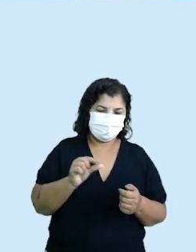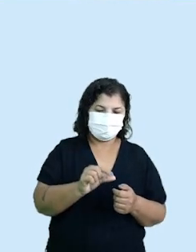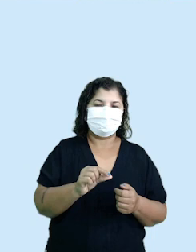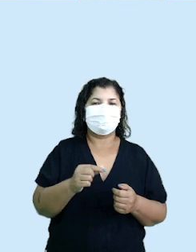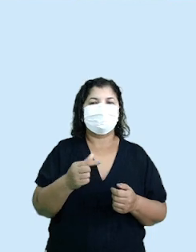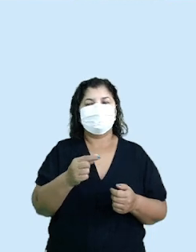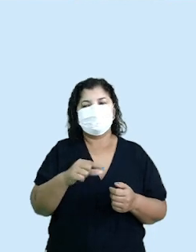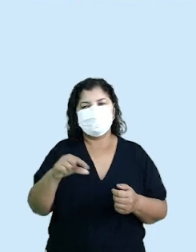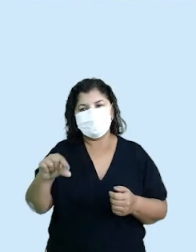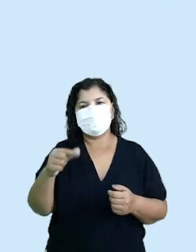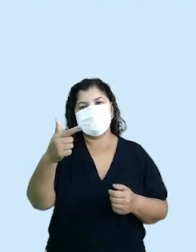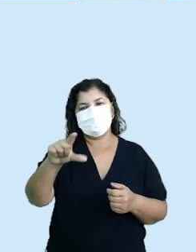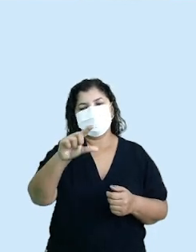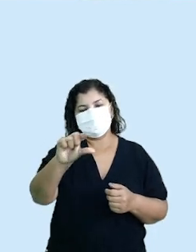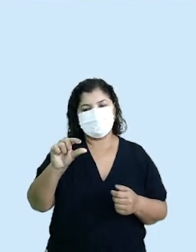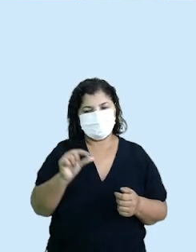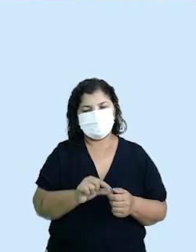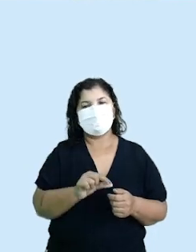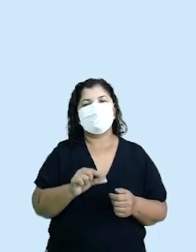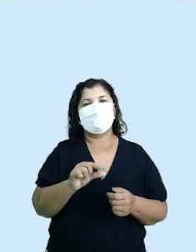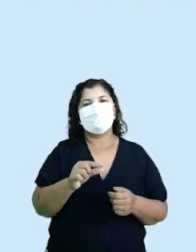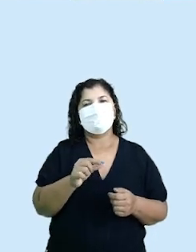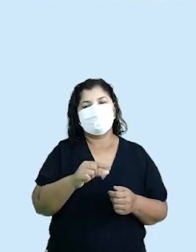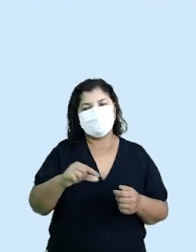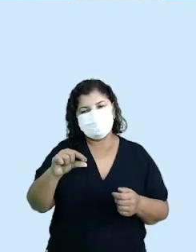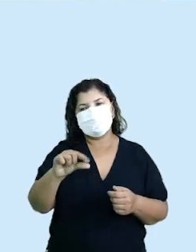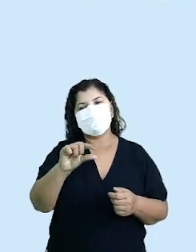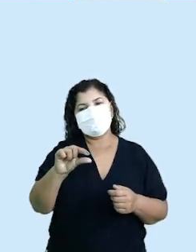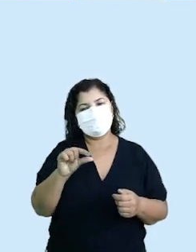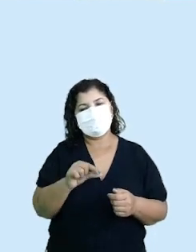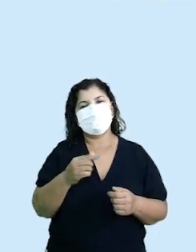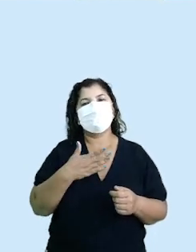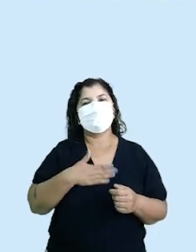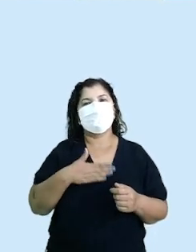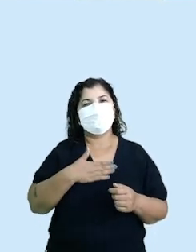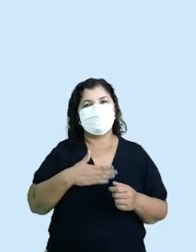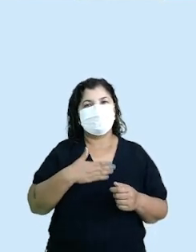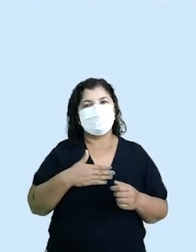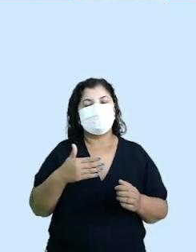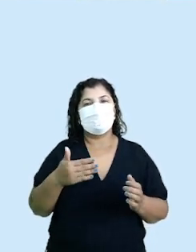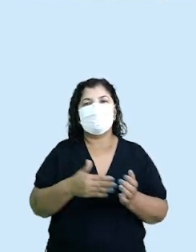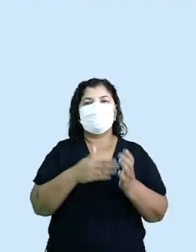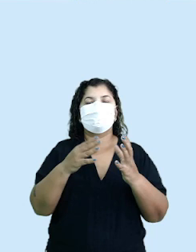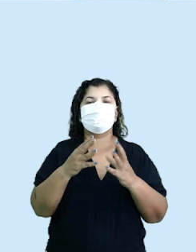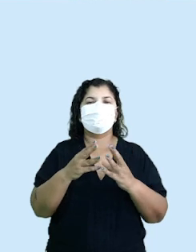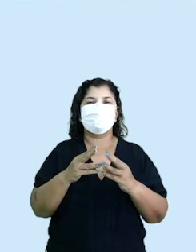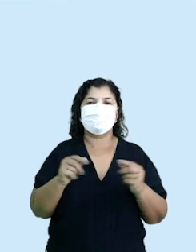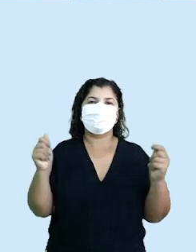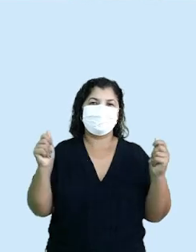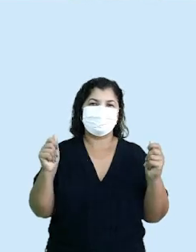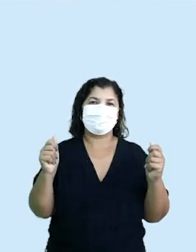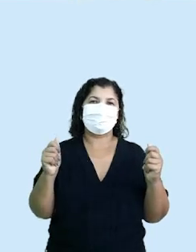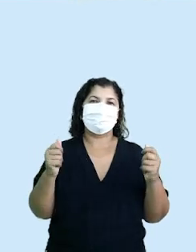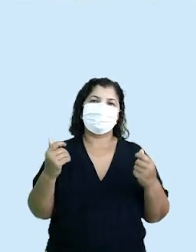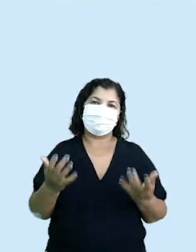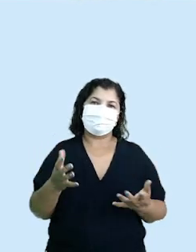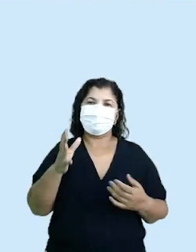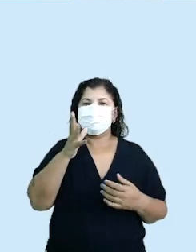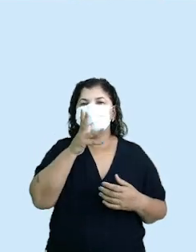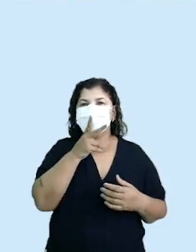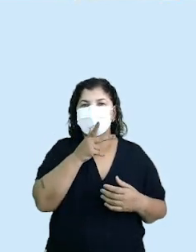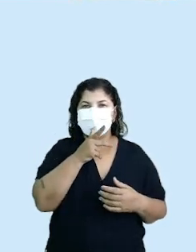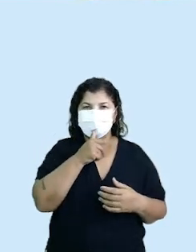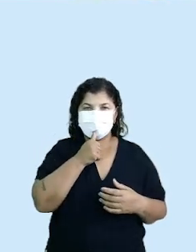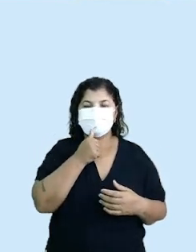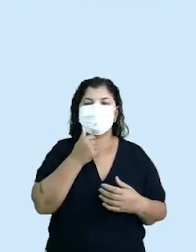tira, depois coloca outra, depois volta para a primeira. Então, até as suas pilhas descarregarem, vai demorar mais tempo.